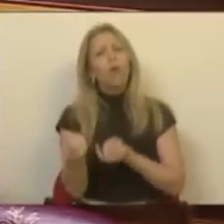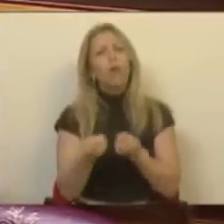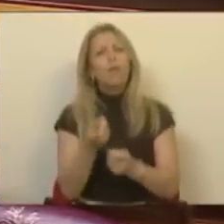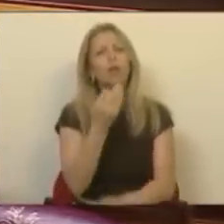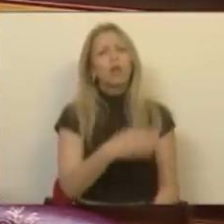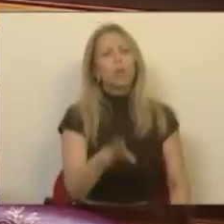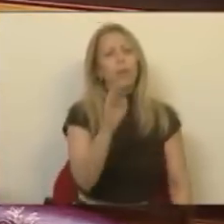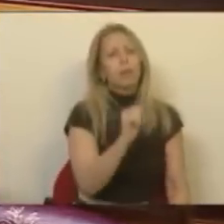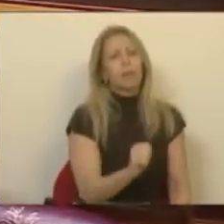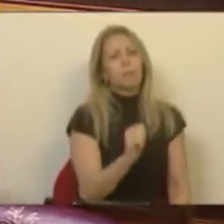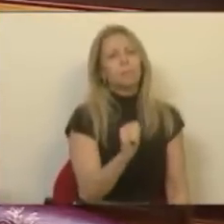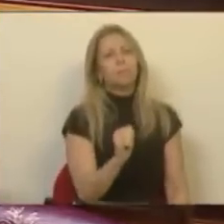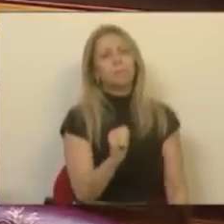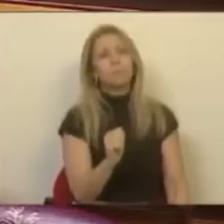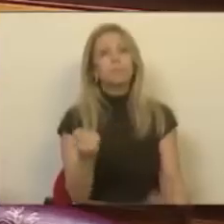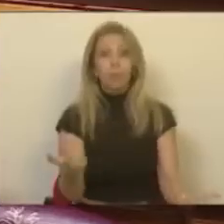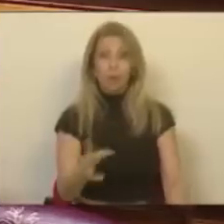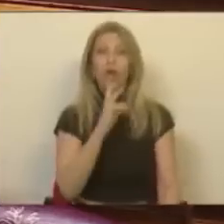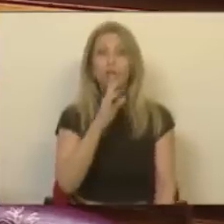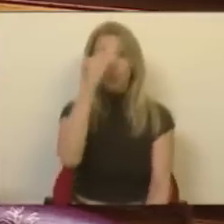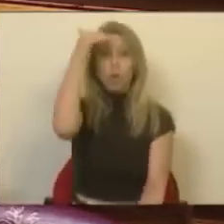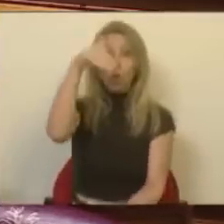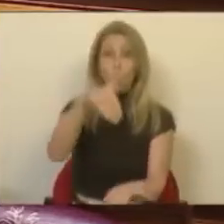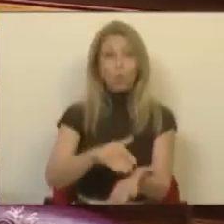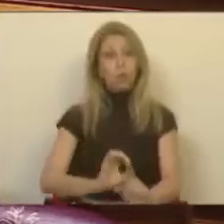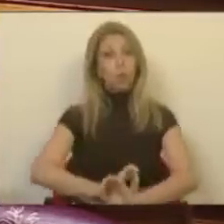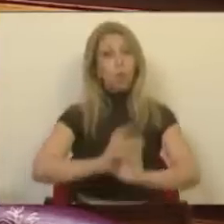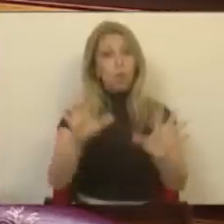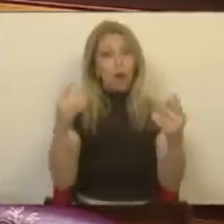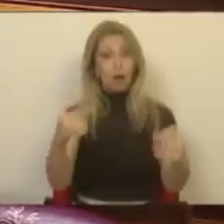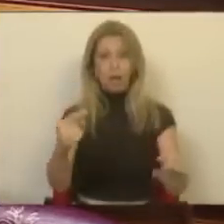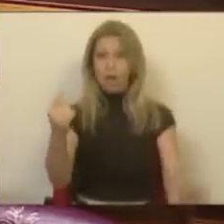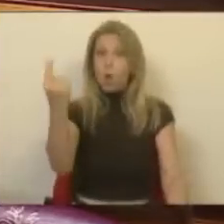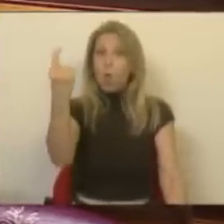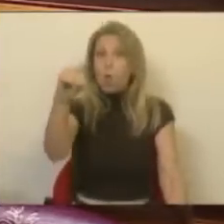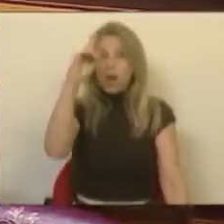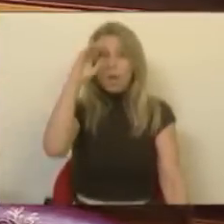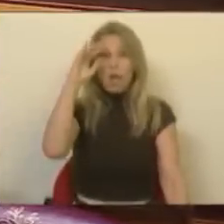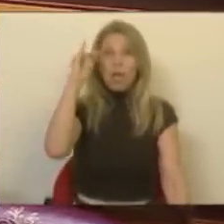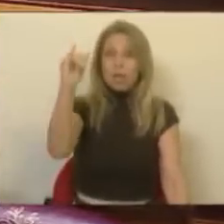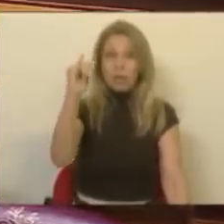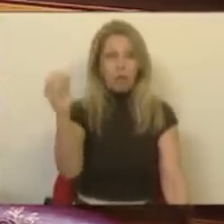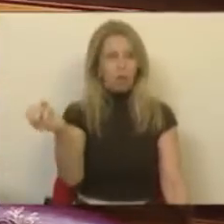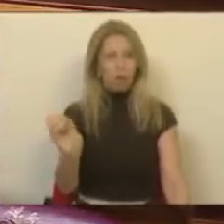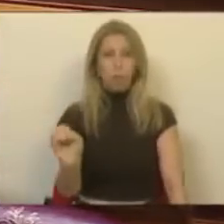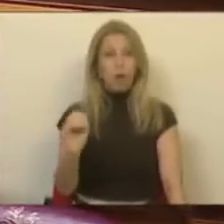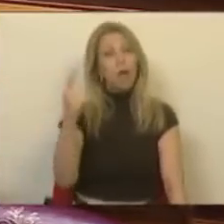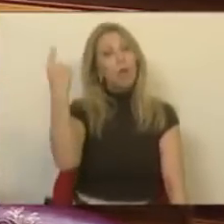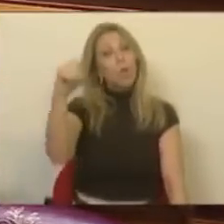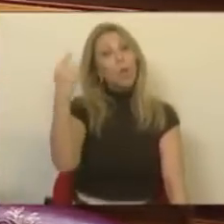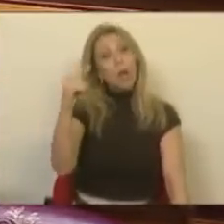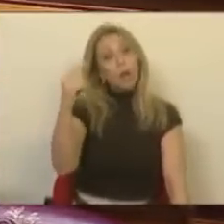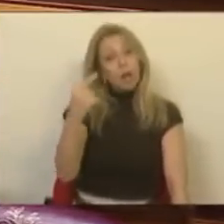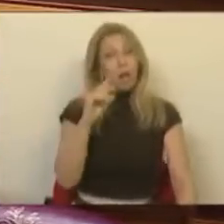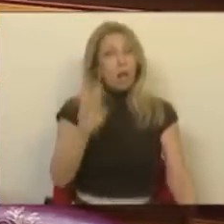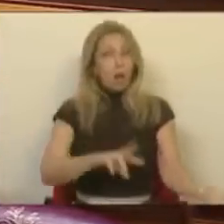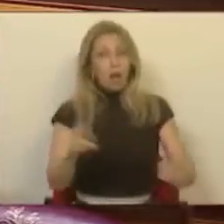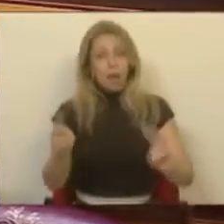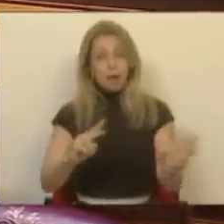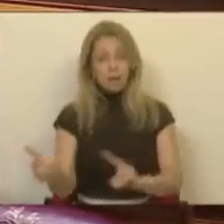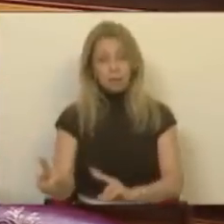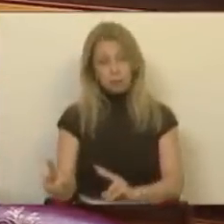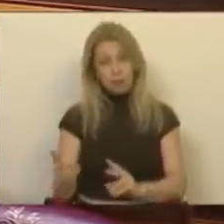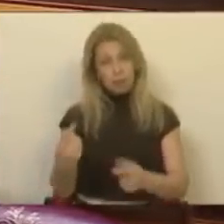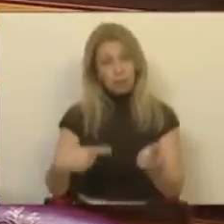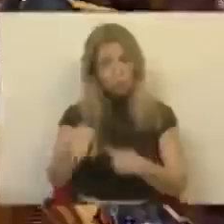e há uma resposta em uma conclusão Clara não há uma única ideia não há uma única alternativa à governação do